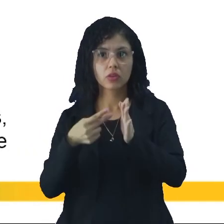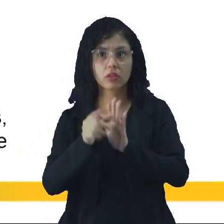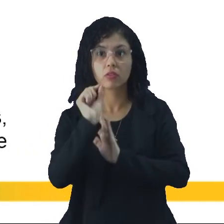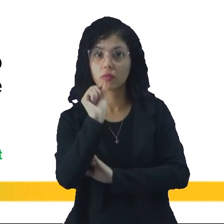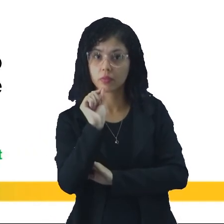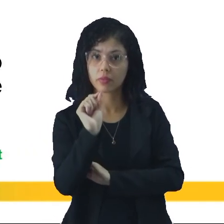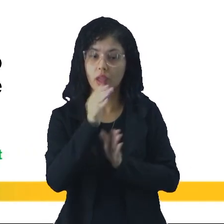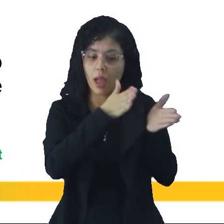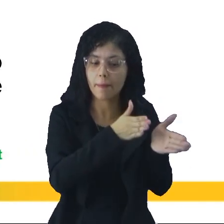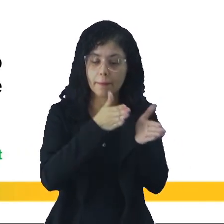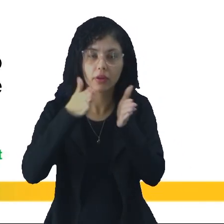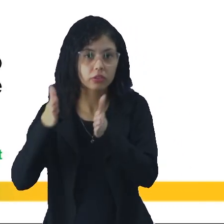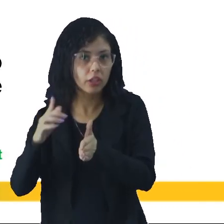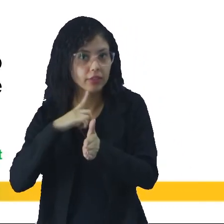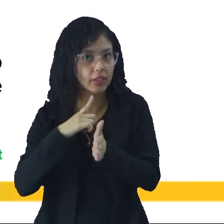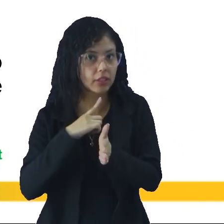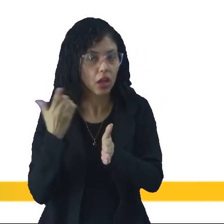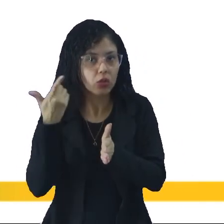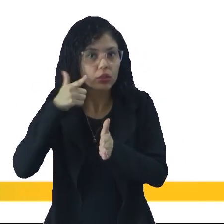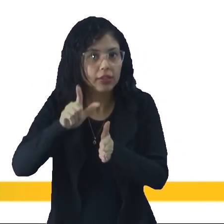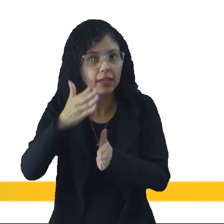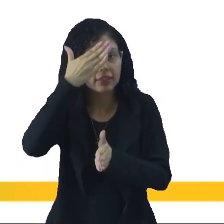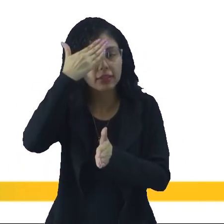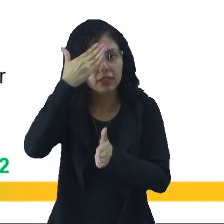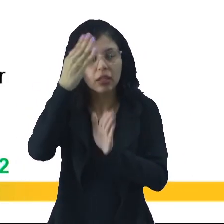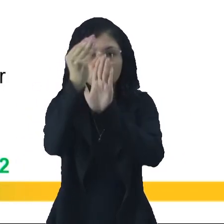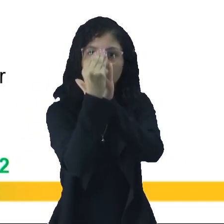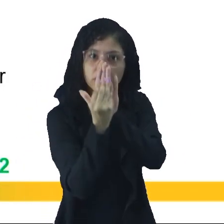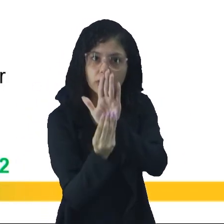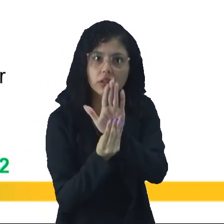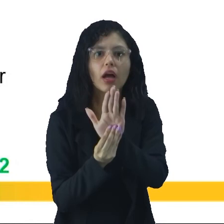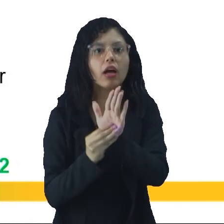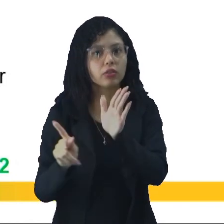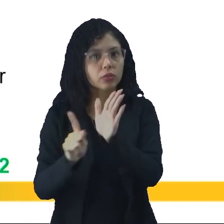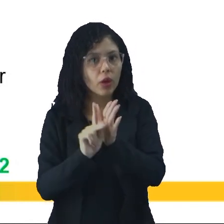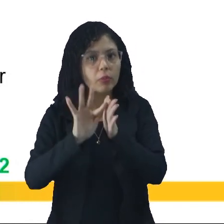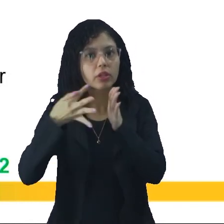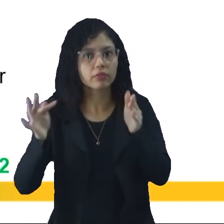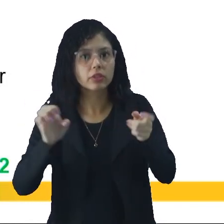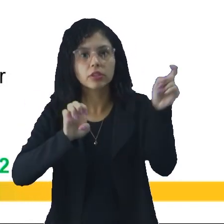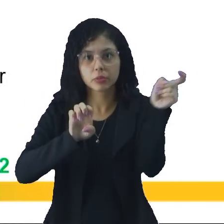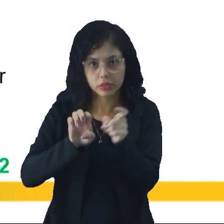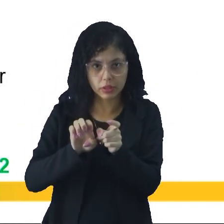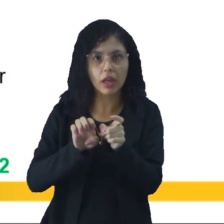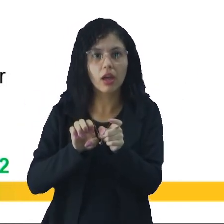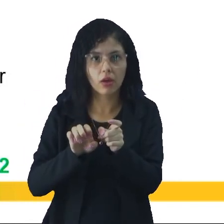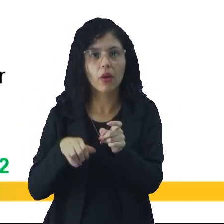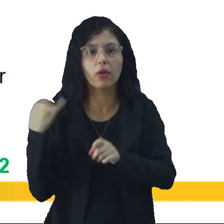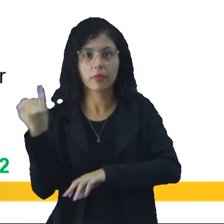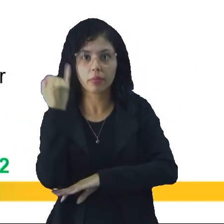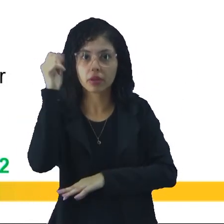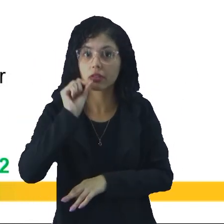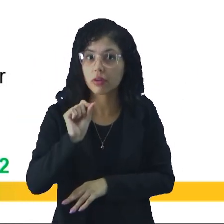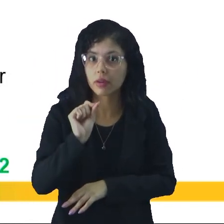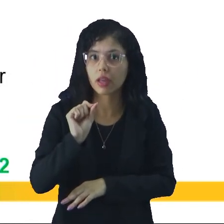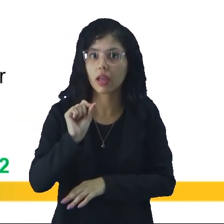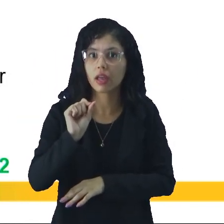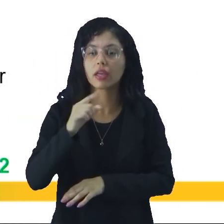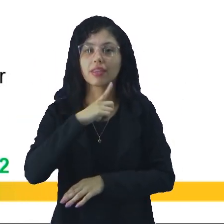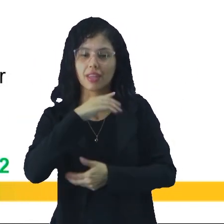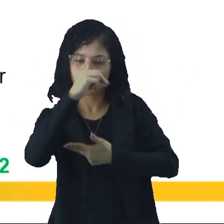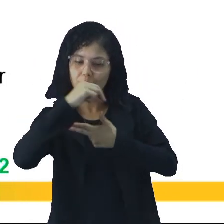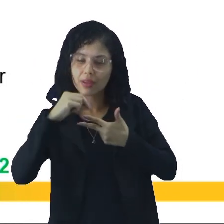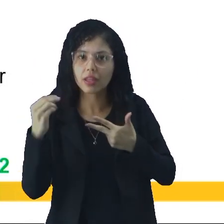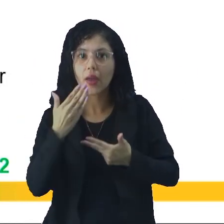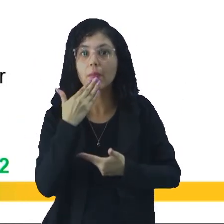significa que, a partir do momento que você consegue compreender uma função exponencial, o mais importante e o que mais cai no Enem